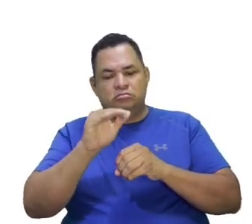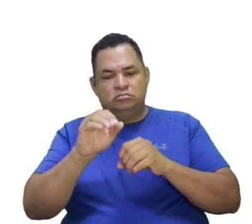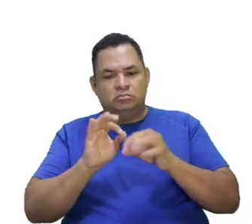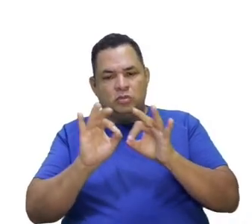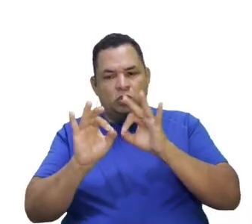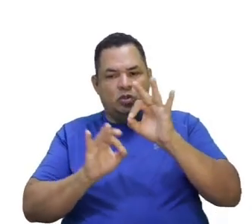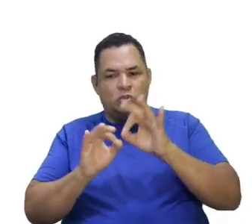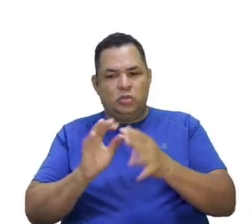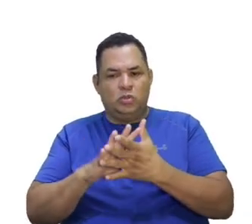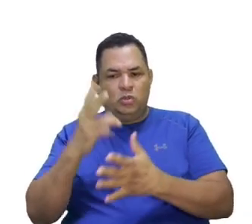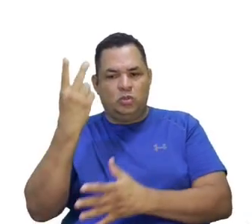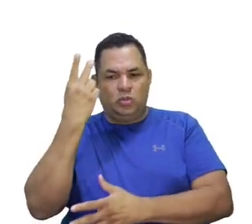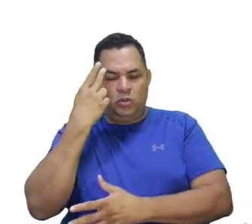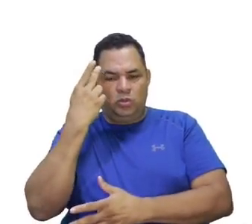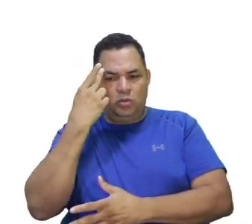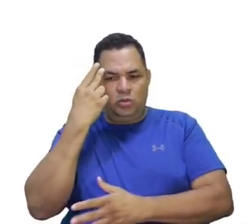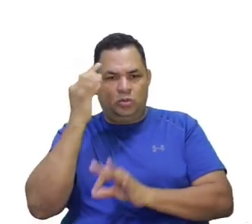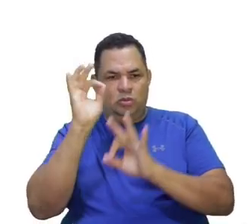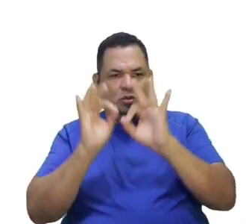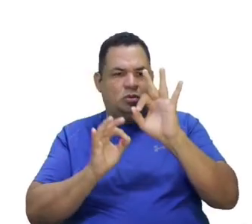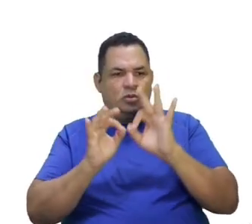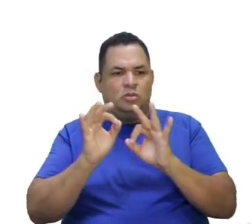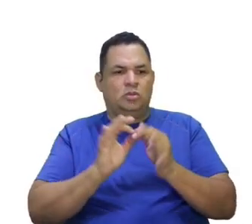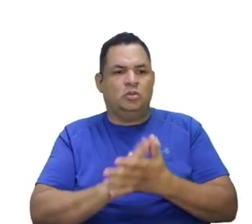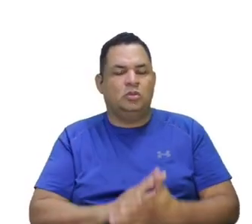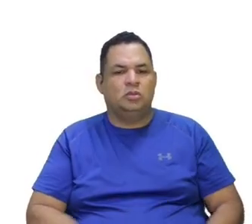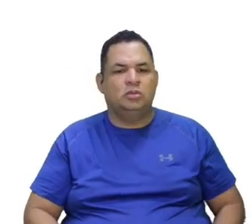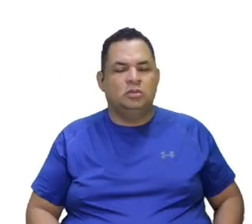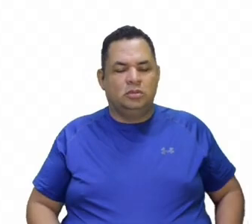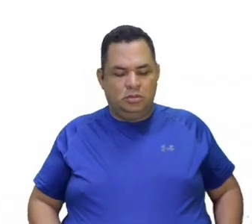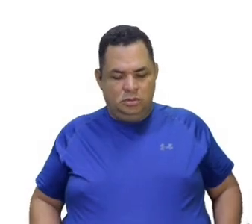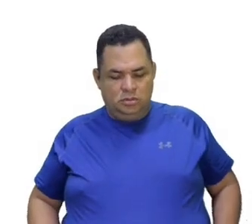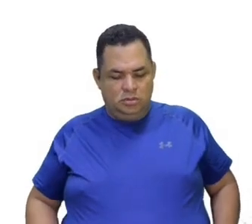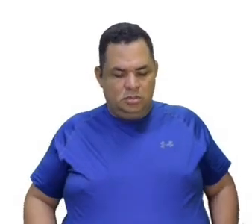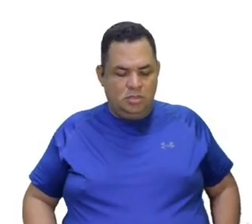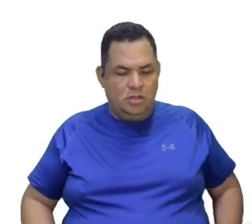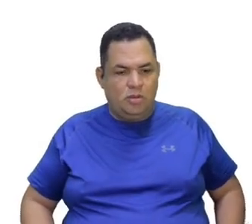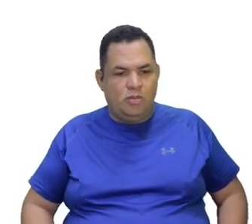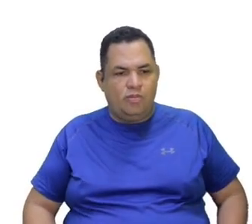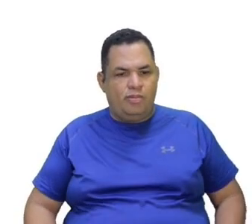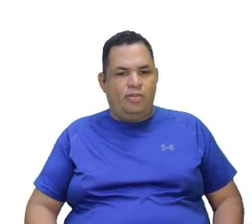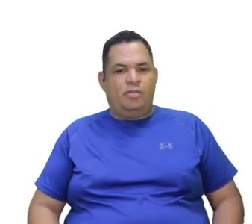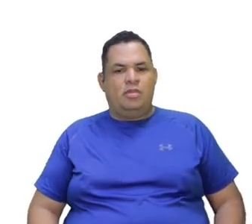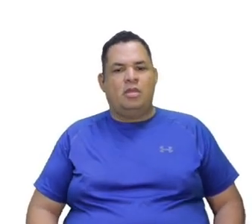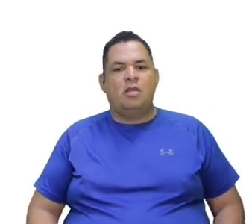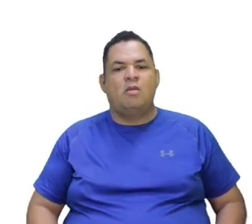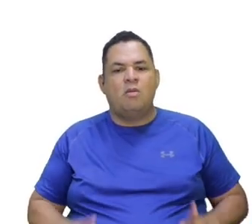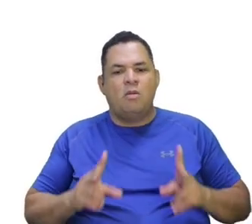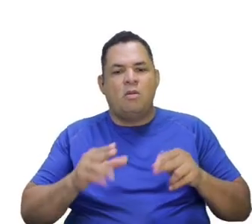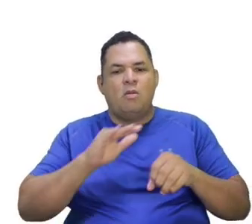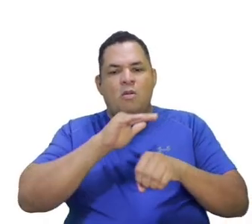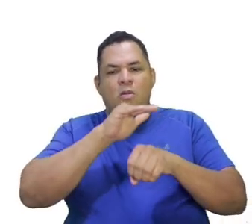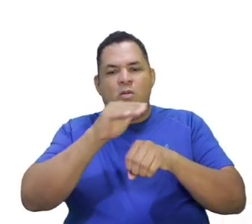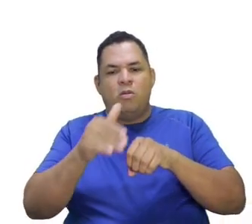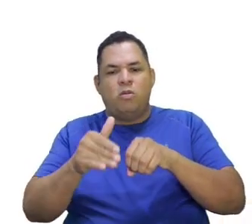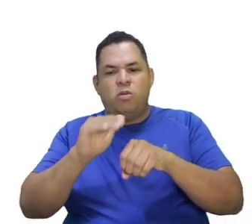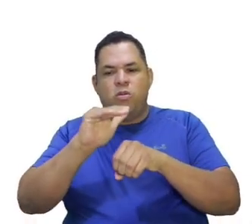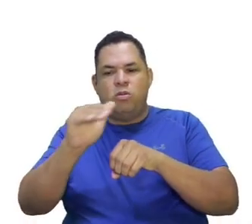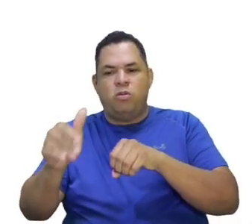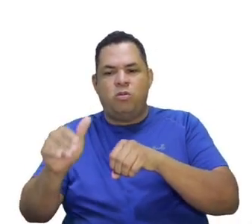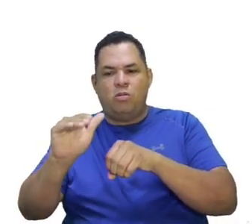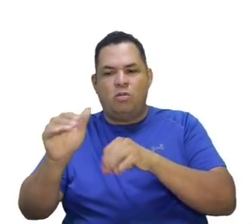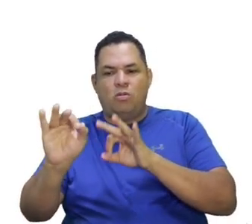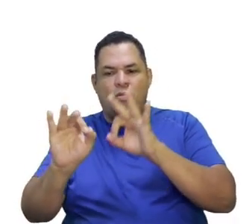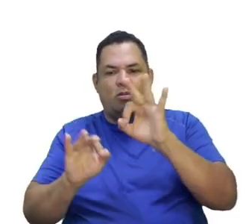neutro, que a gente já fez agora, é a mesma, ó. Mesmo esqueminha, não tem nada de diferente. As mesmas camadas, observem que